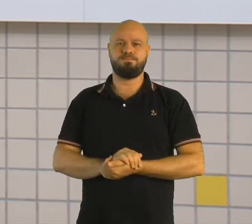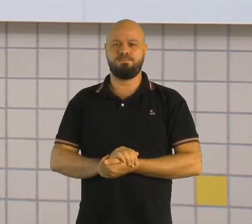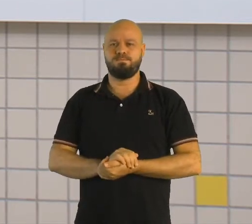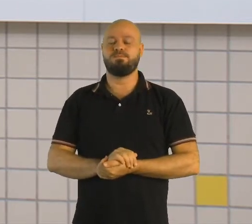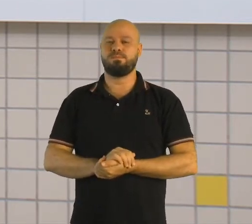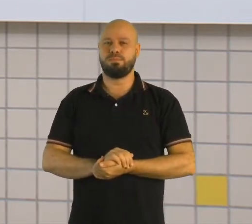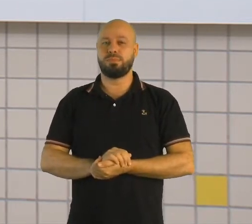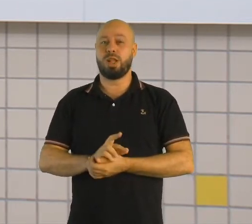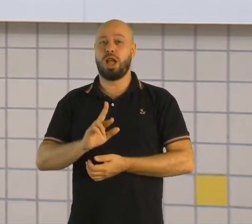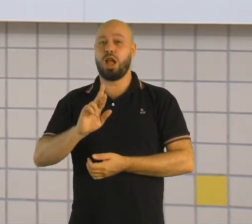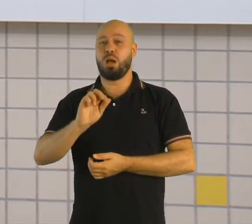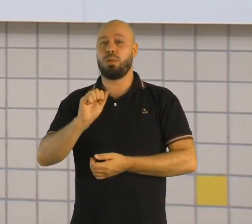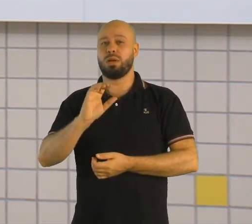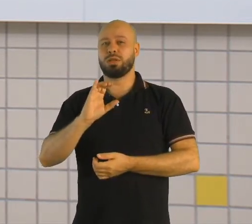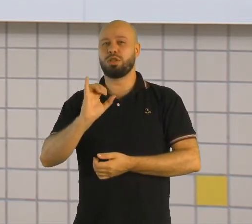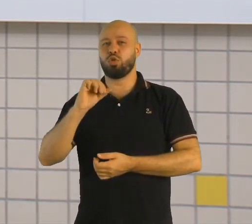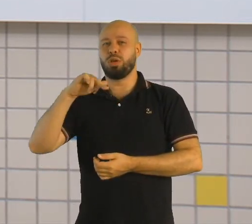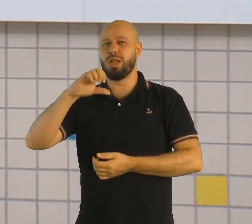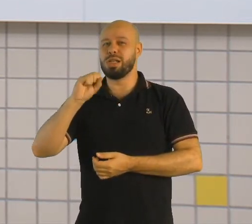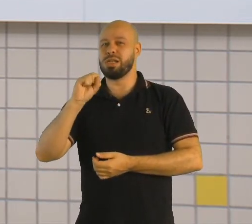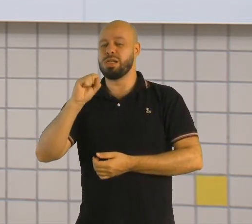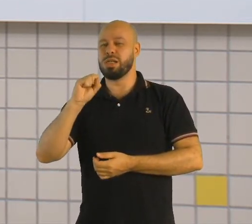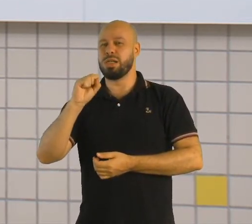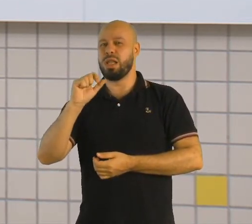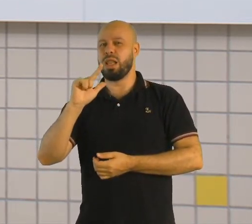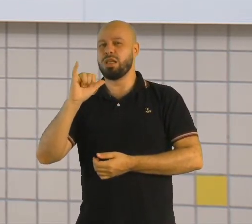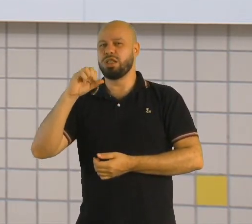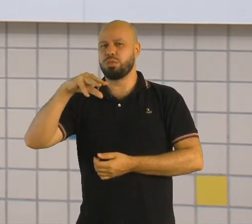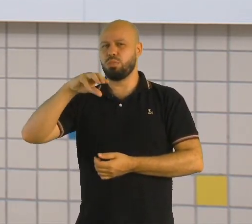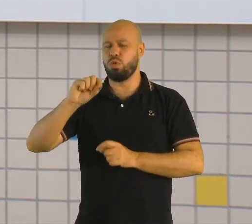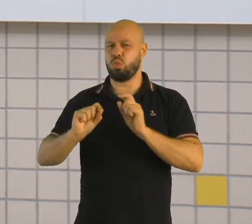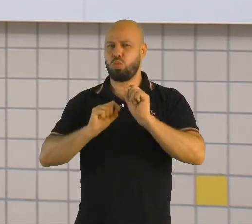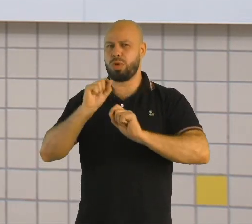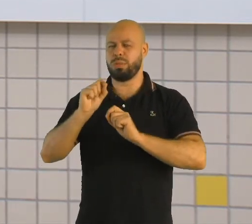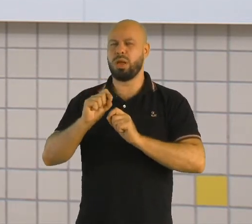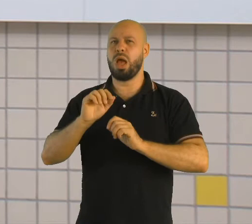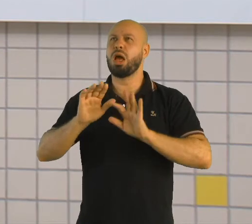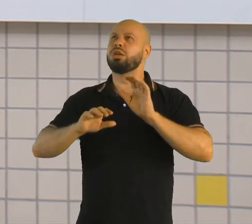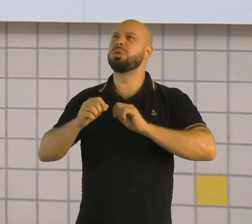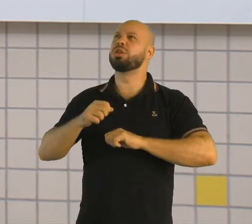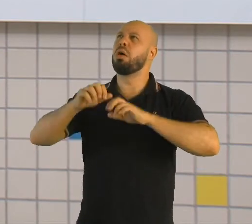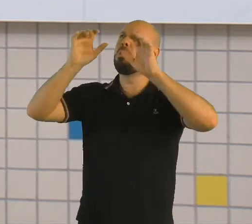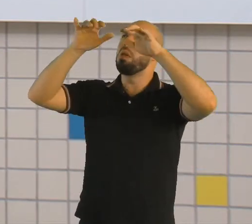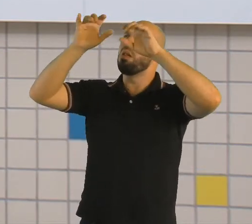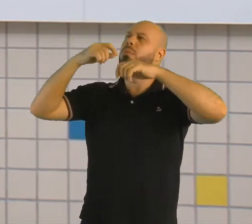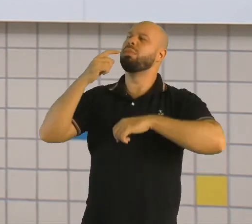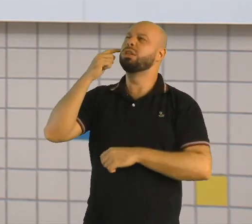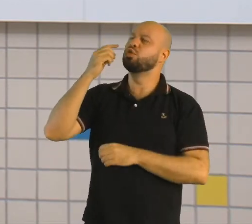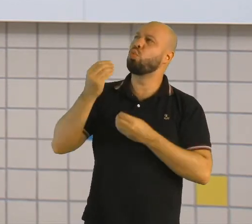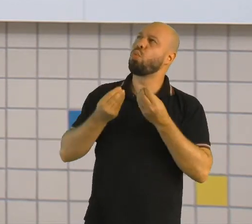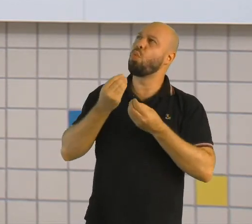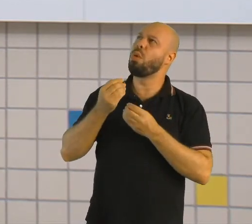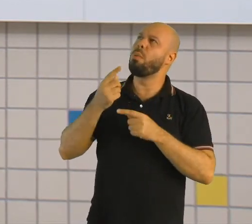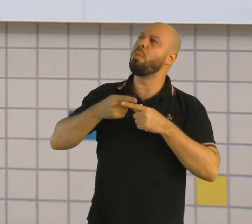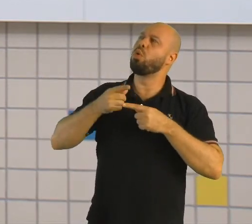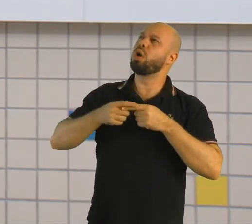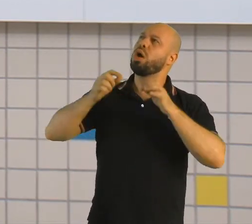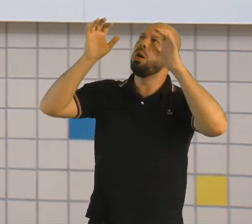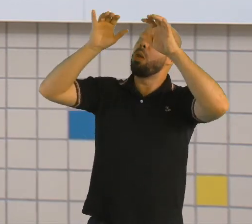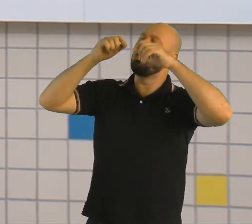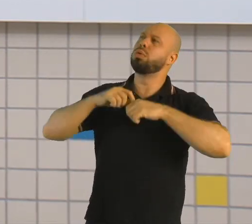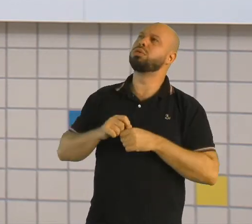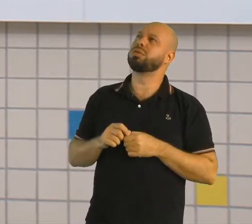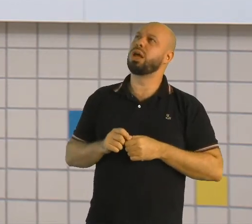o racionalismo para explicar um fenômeno como a chuva, ele vai explicar agora através do ciclo da água. Né? Ou seja, a